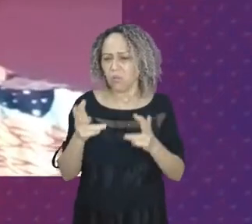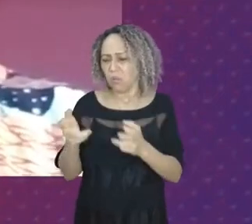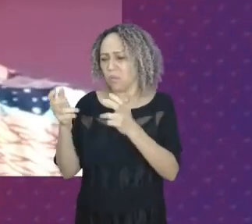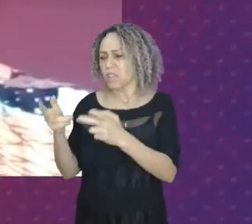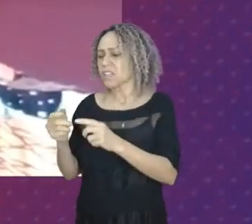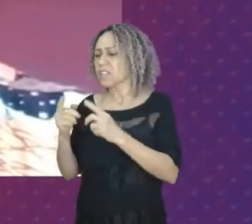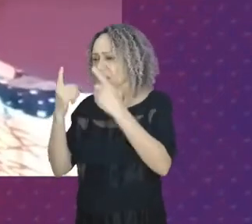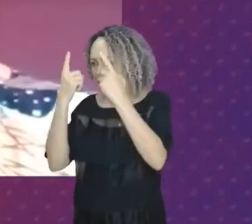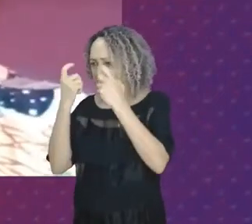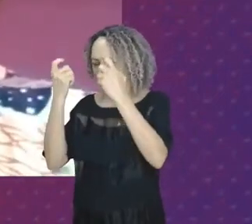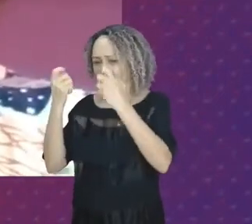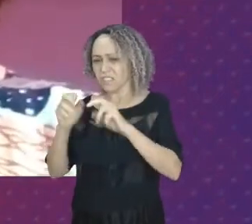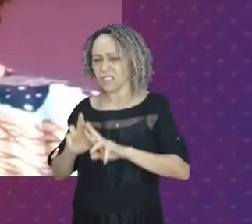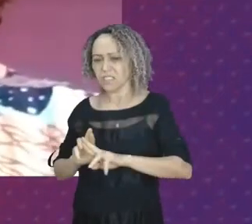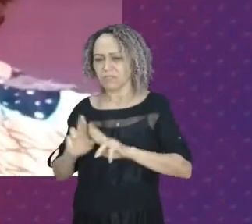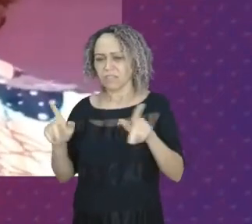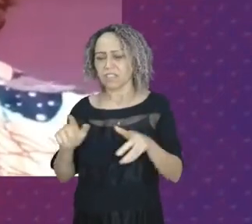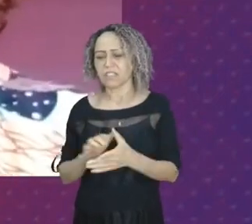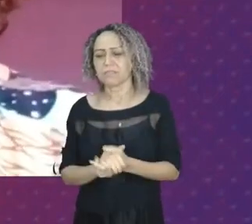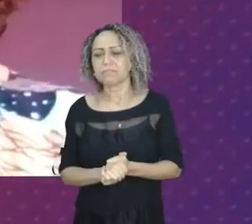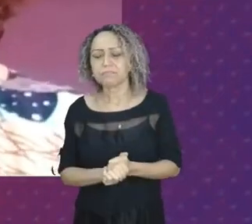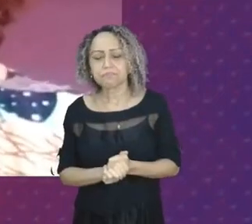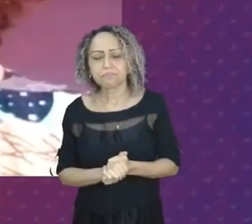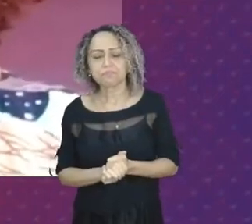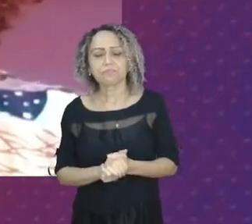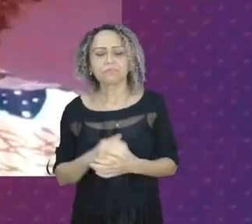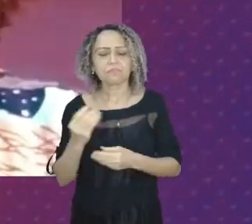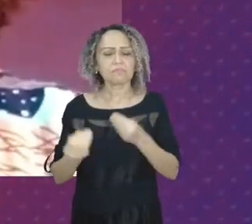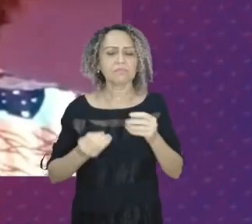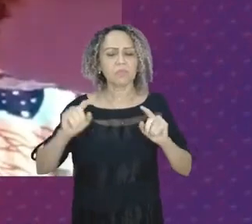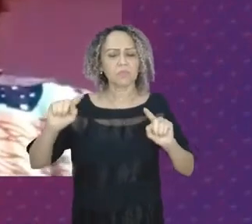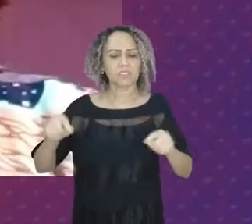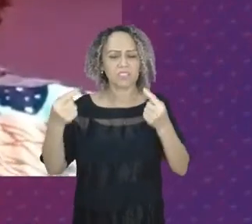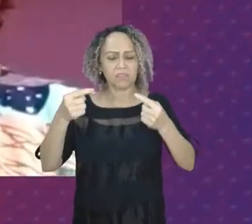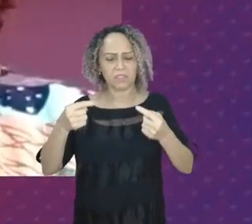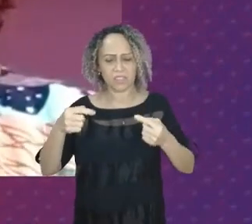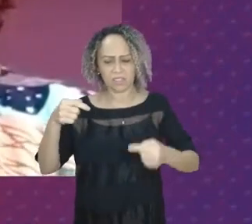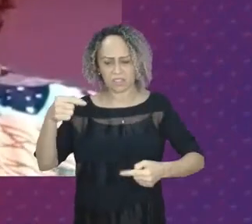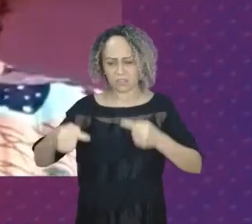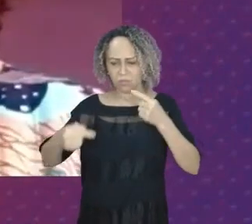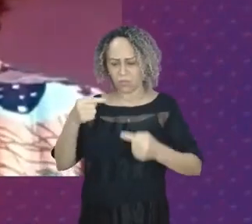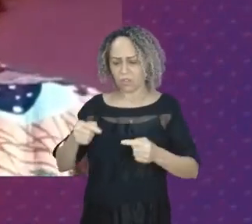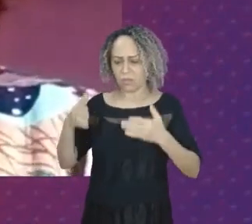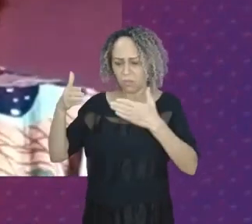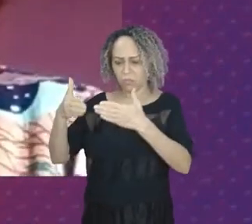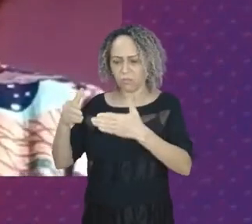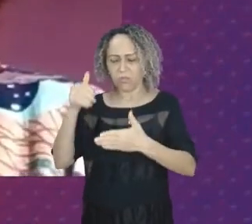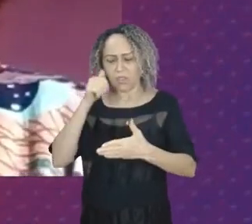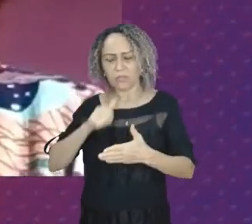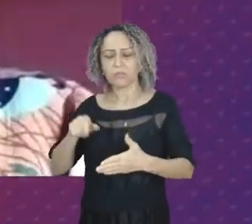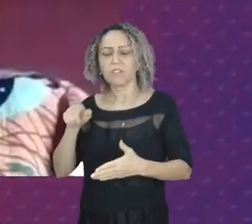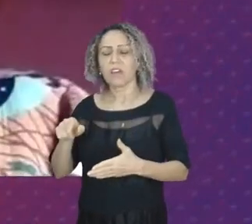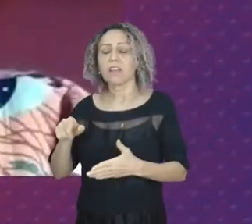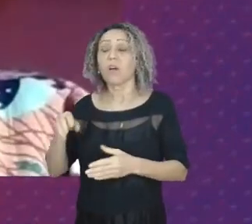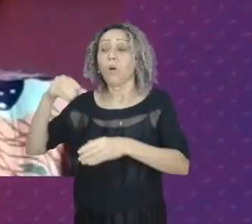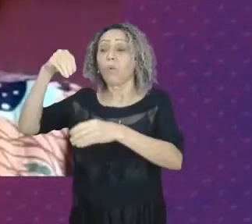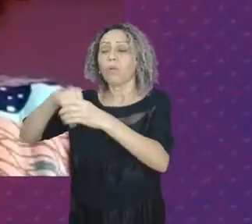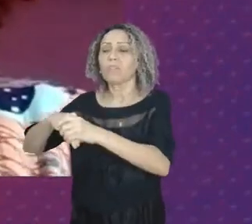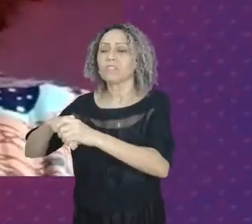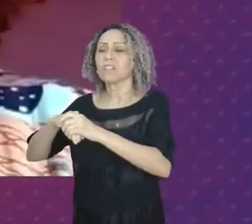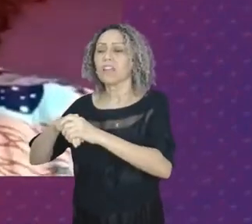aí pensando um pouco também já nos desafios das políticas para as mulheres no âmbito da violência doméstica, essa